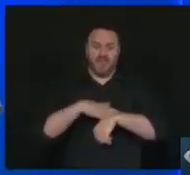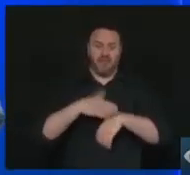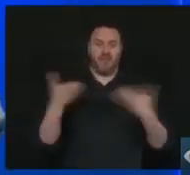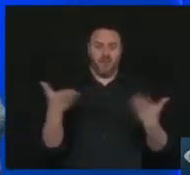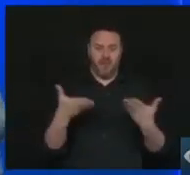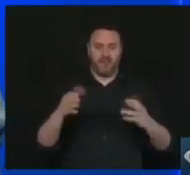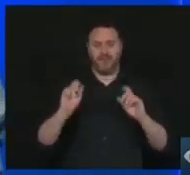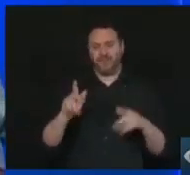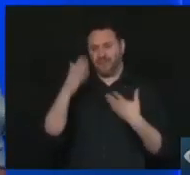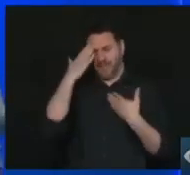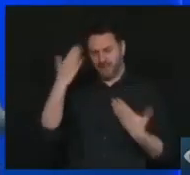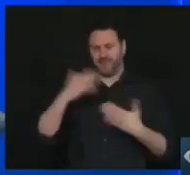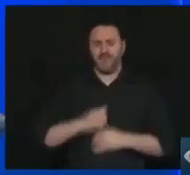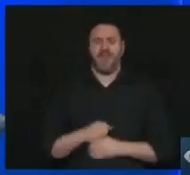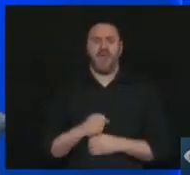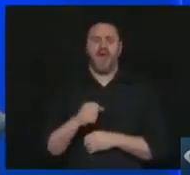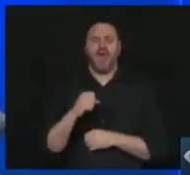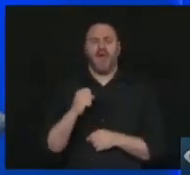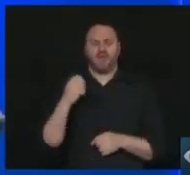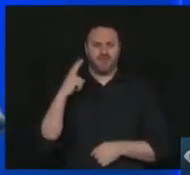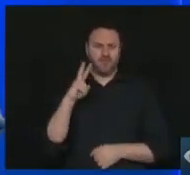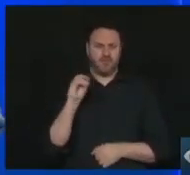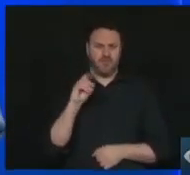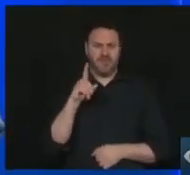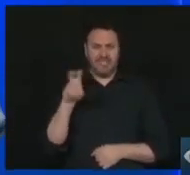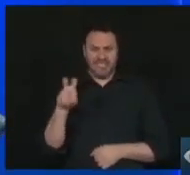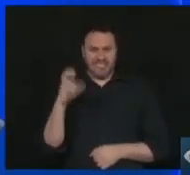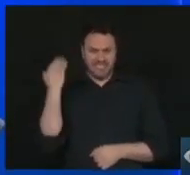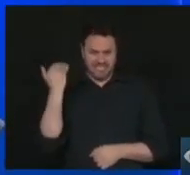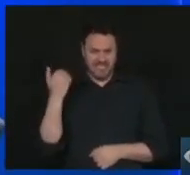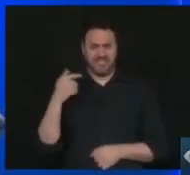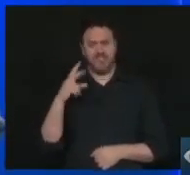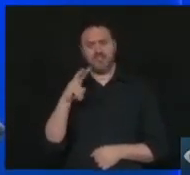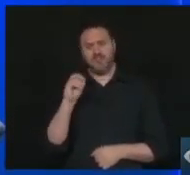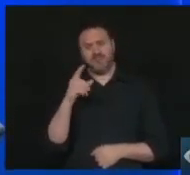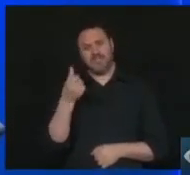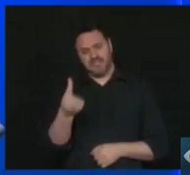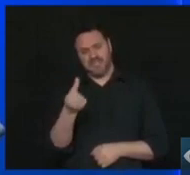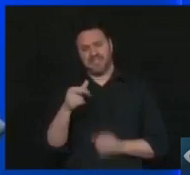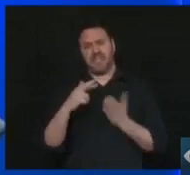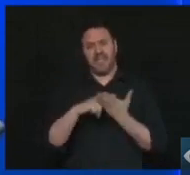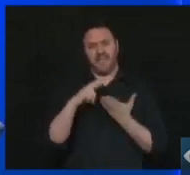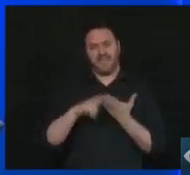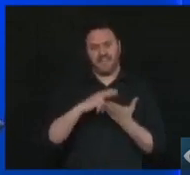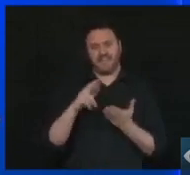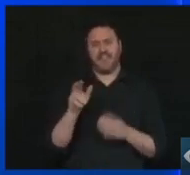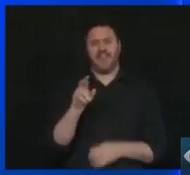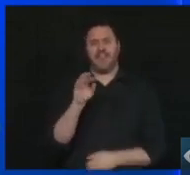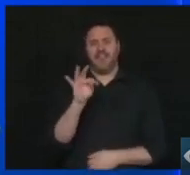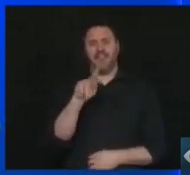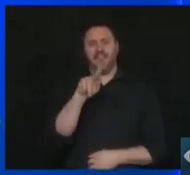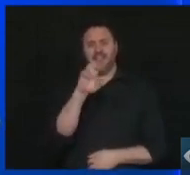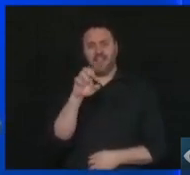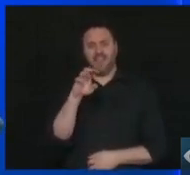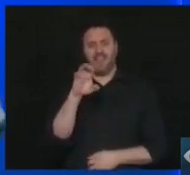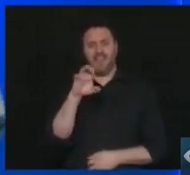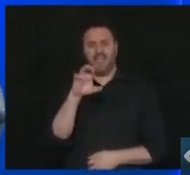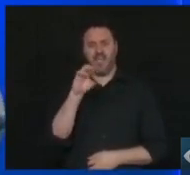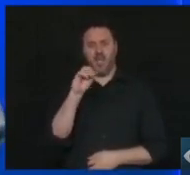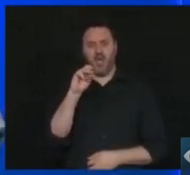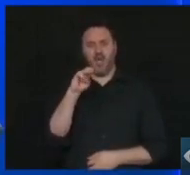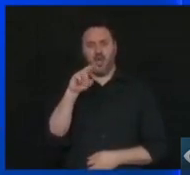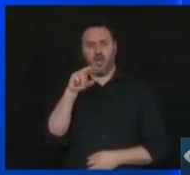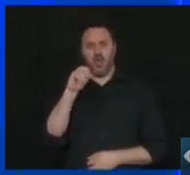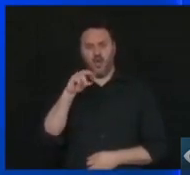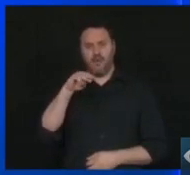um dos anos 2015/2016 a revista the economist disse que Porto Alegre era uma das 50